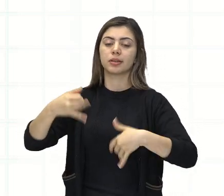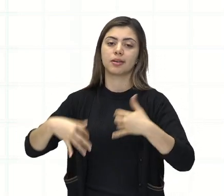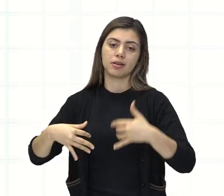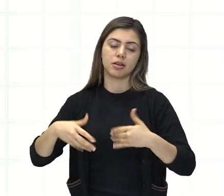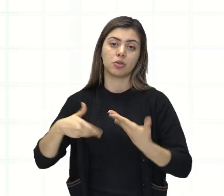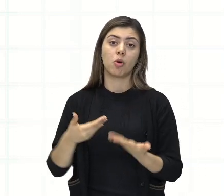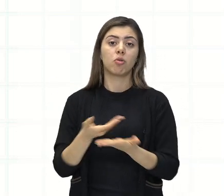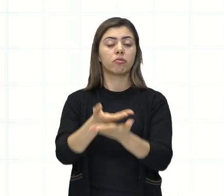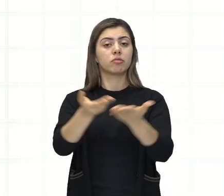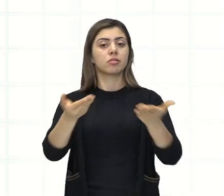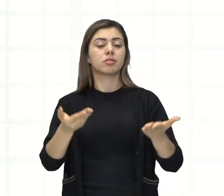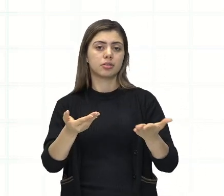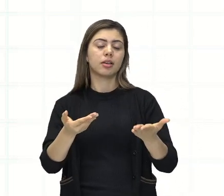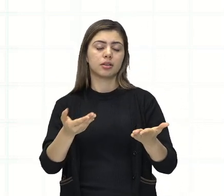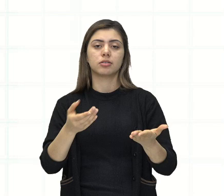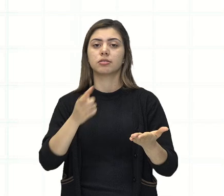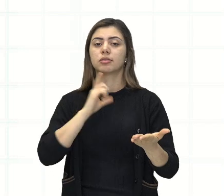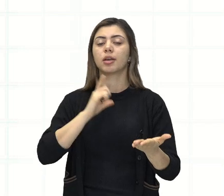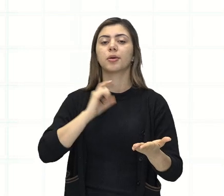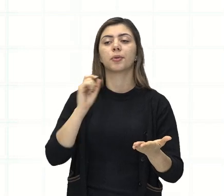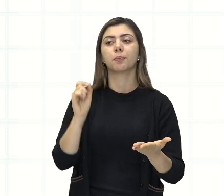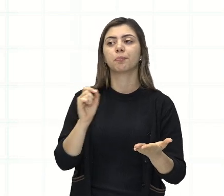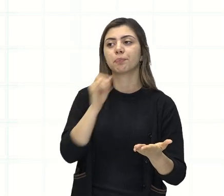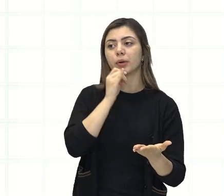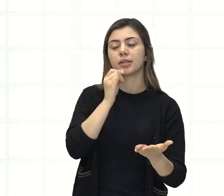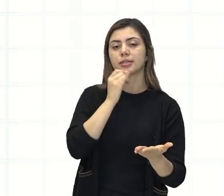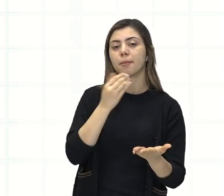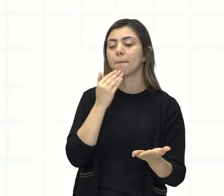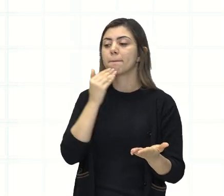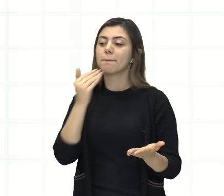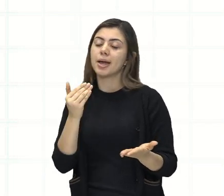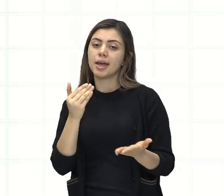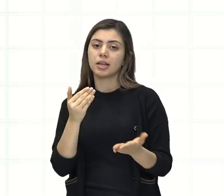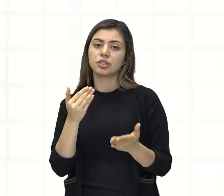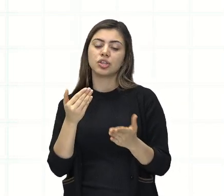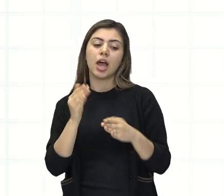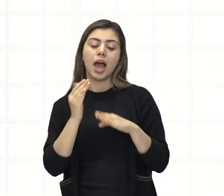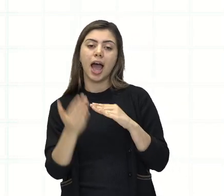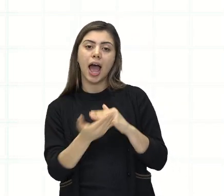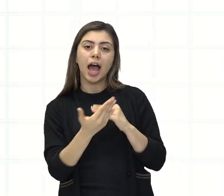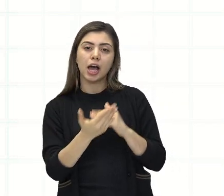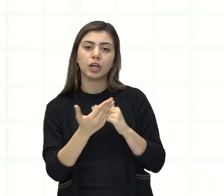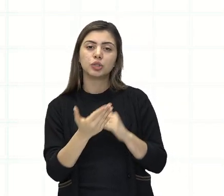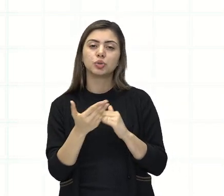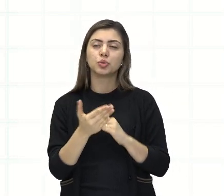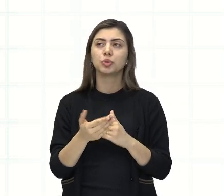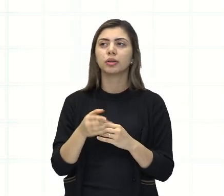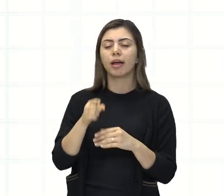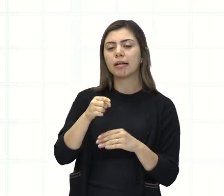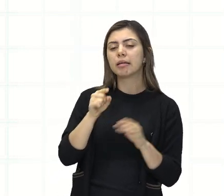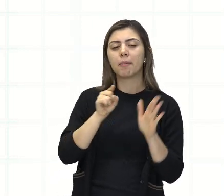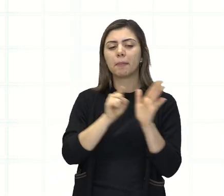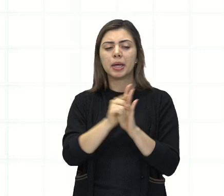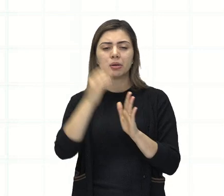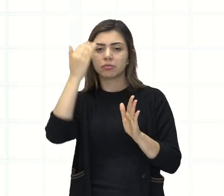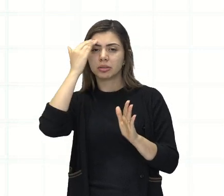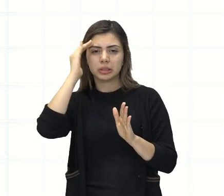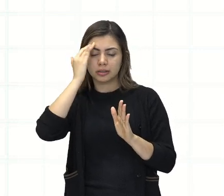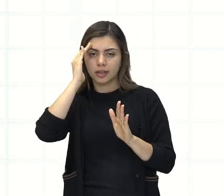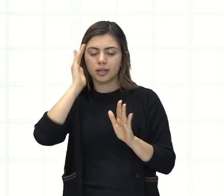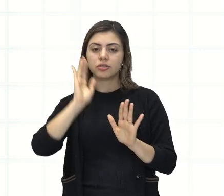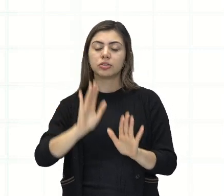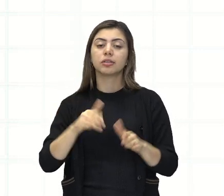estão pedindo a ajuda para entender uma questão na interação,